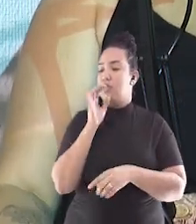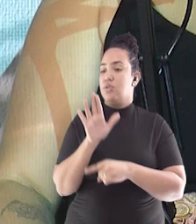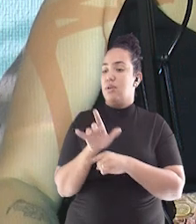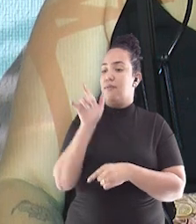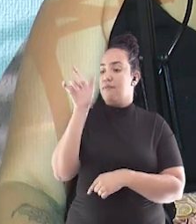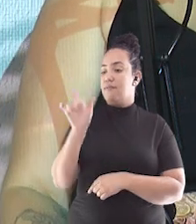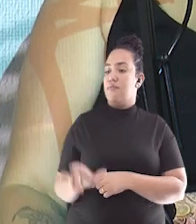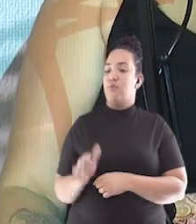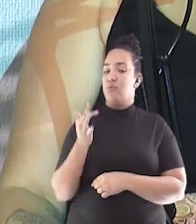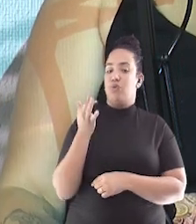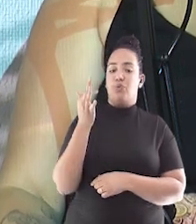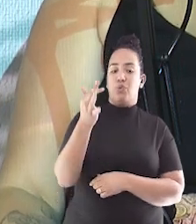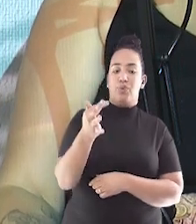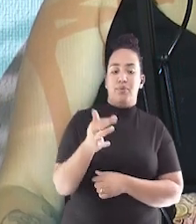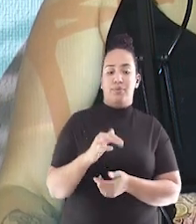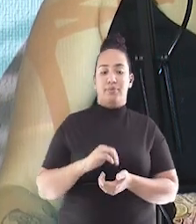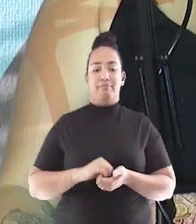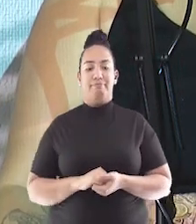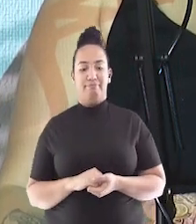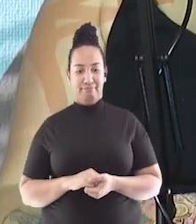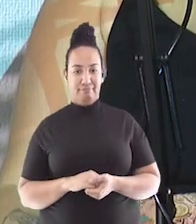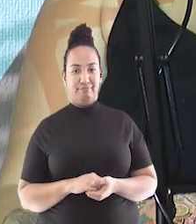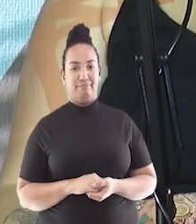esse plano que você tem?